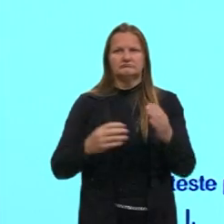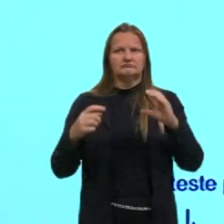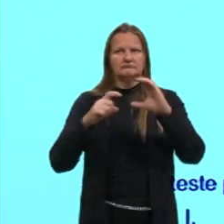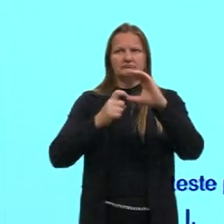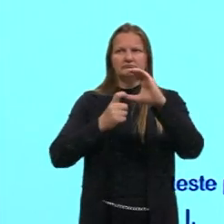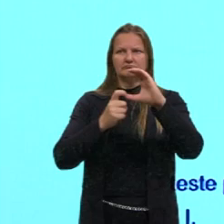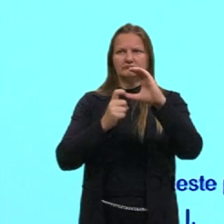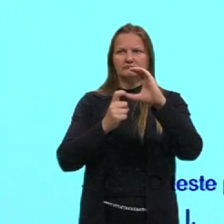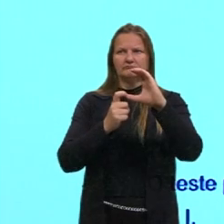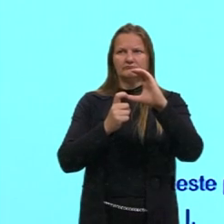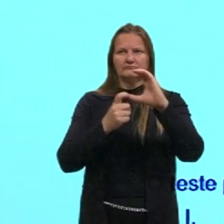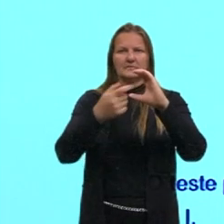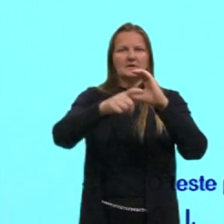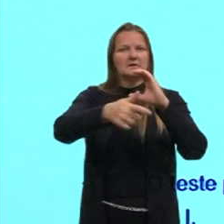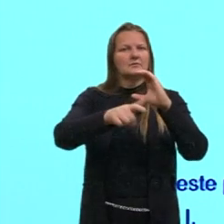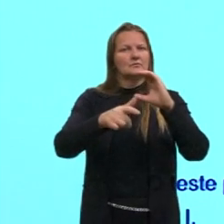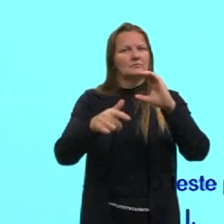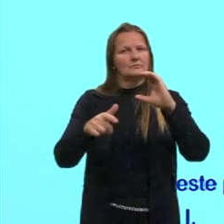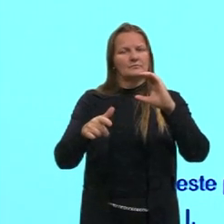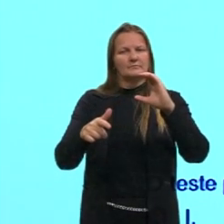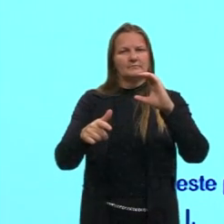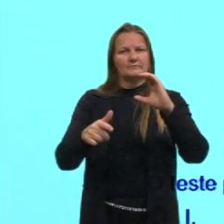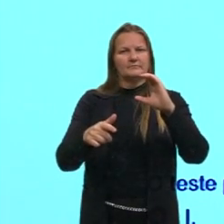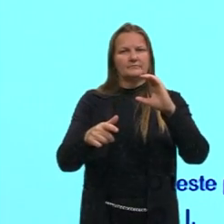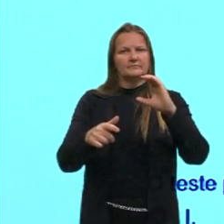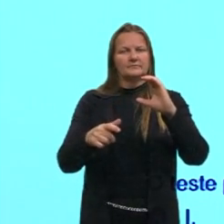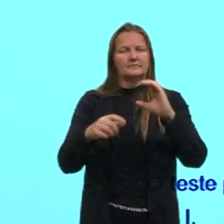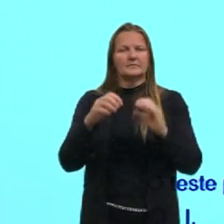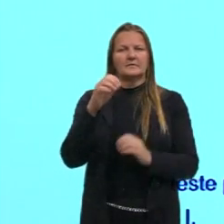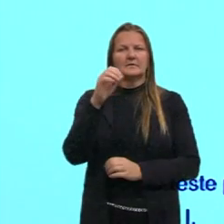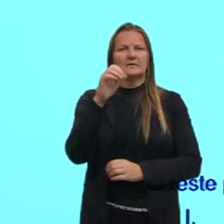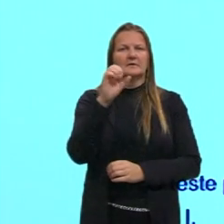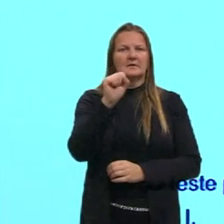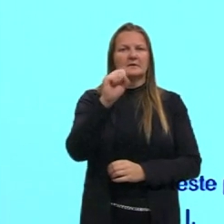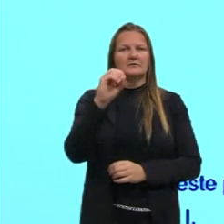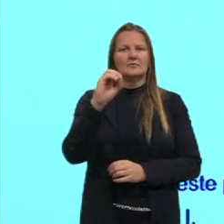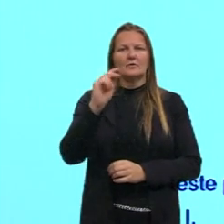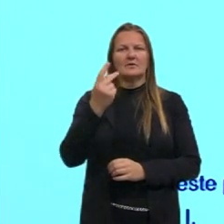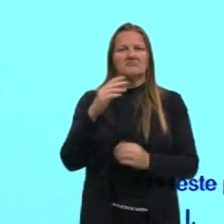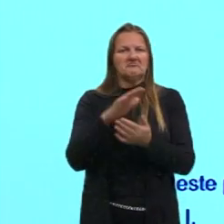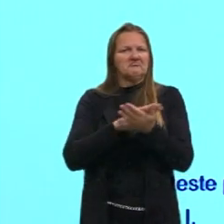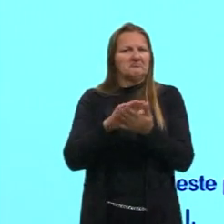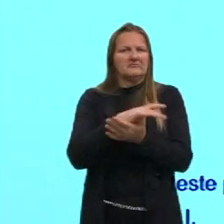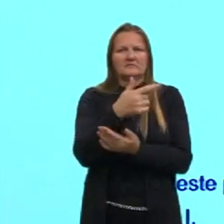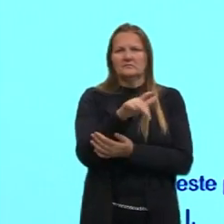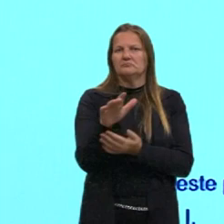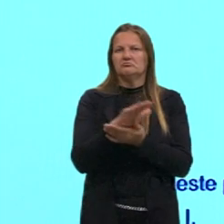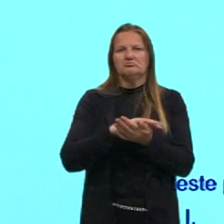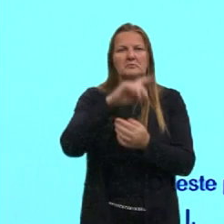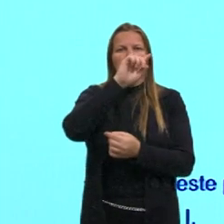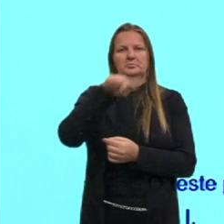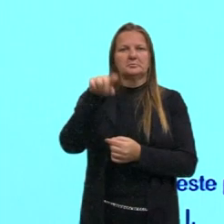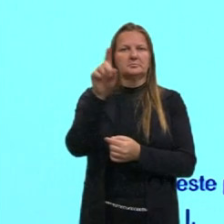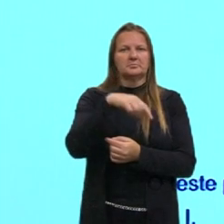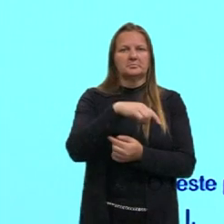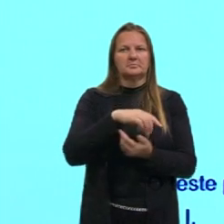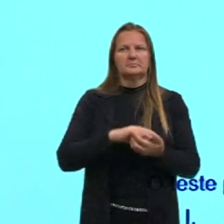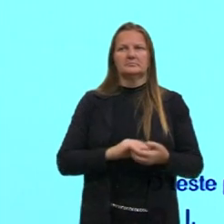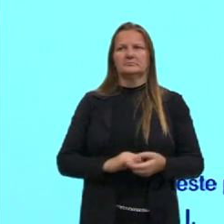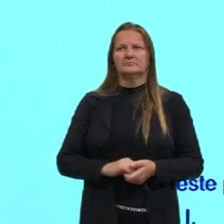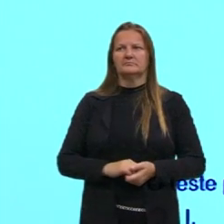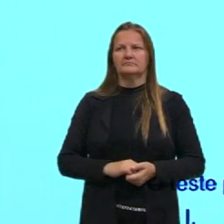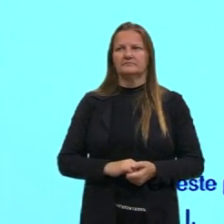mágico eu não tenho o ácido carboxílico mais extremidades e nem nenhum enxofre para identificar ali meu outro ácido